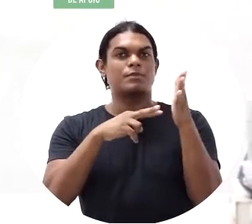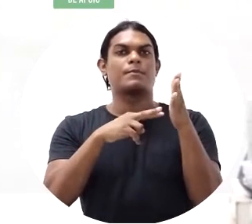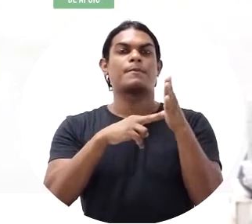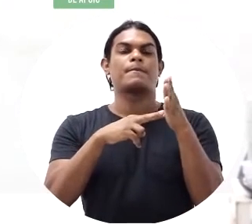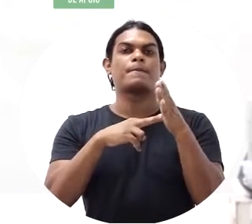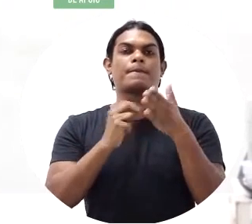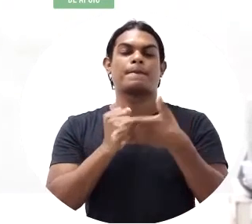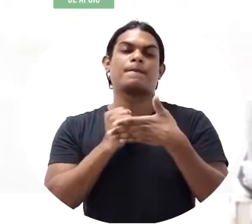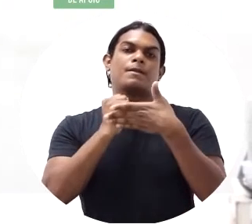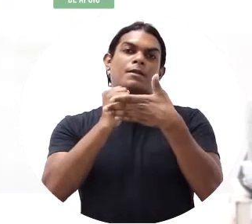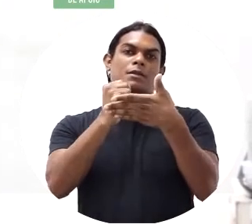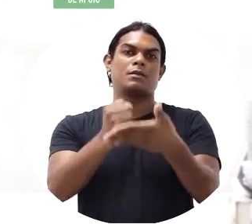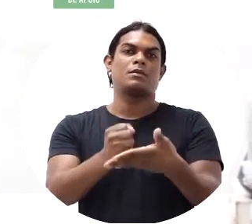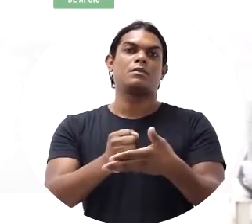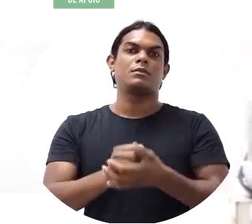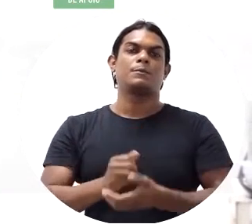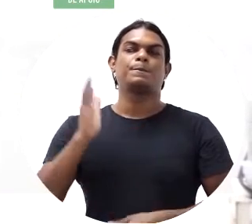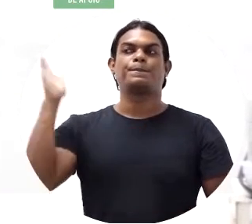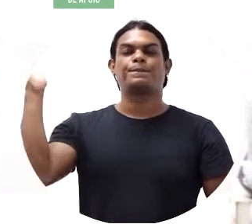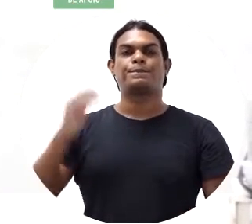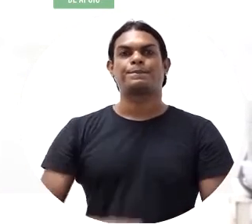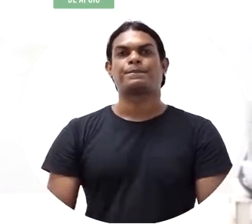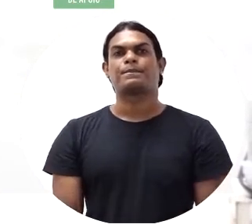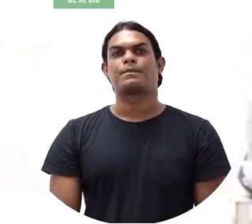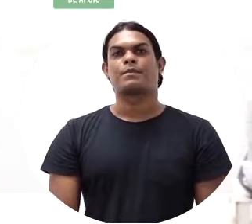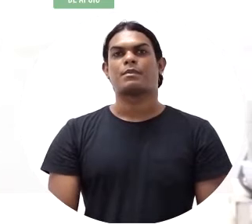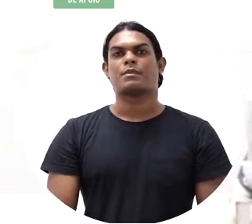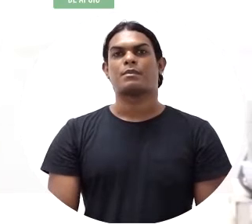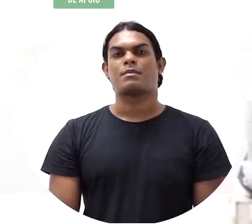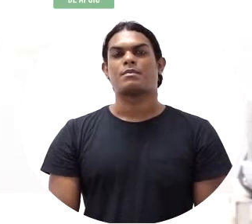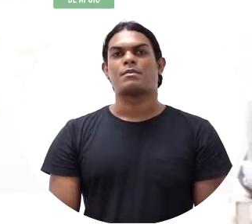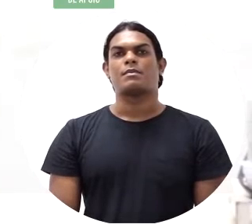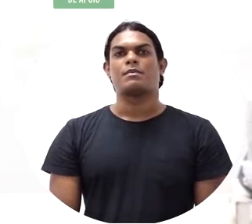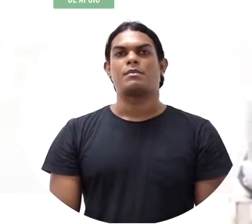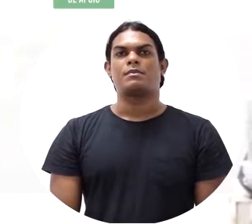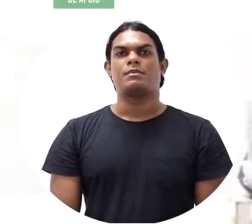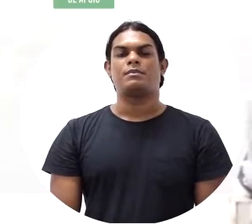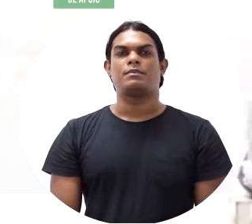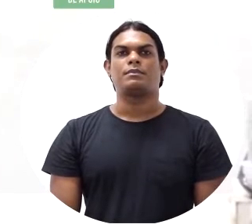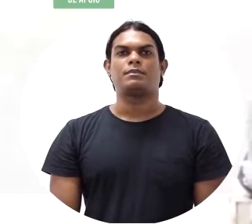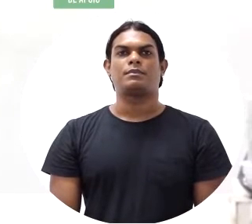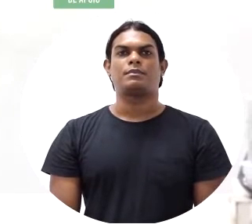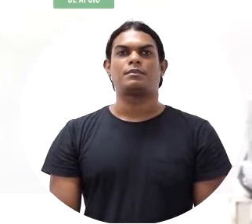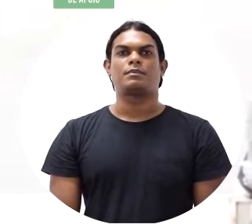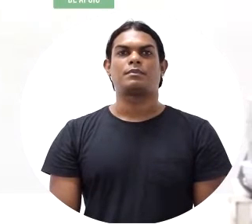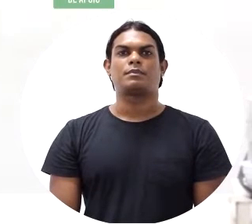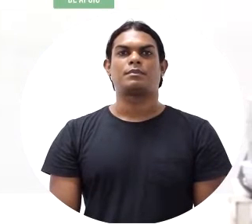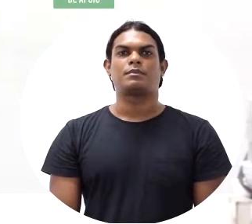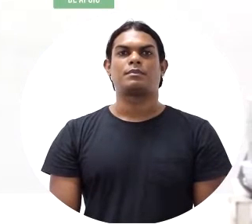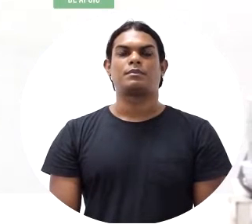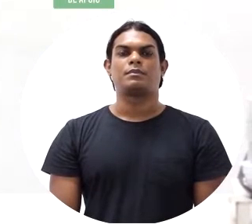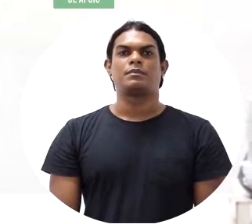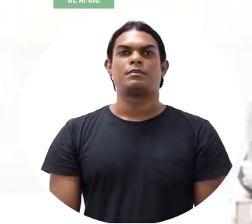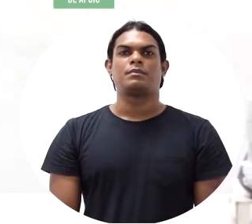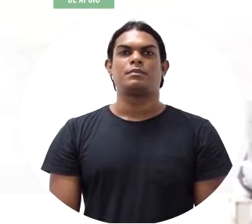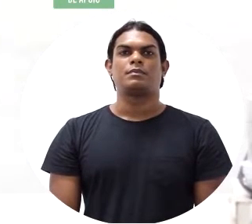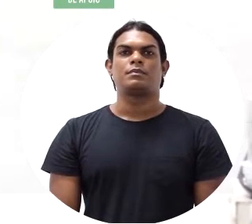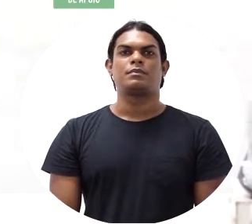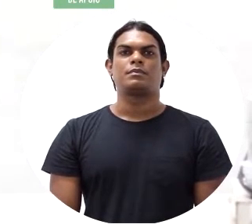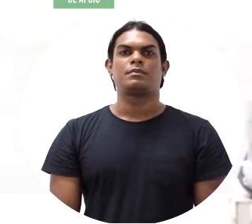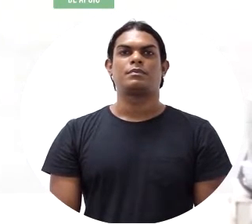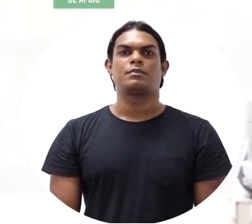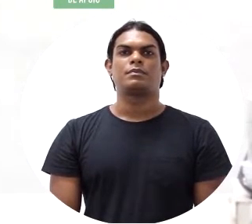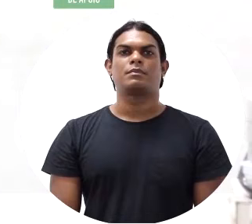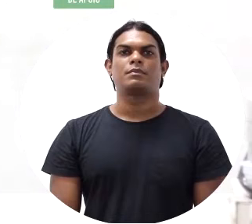de apoio, que são as atividades de armazenagem, obtenção, embalagem de proteção, manuseio de